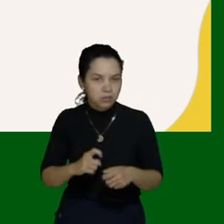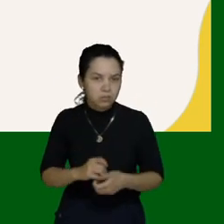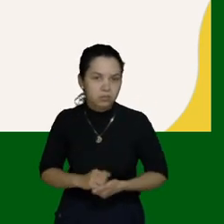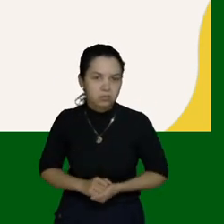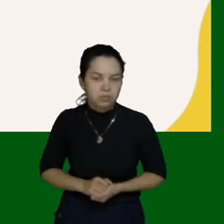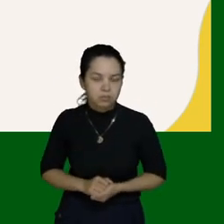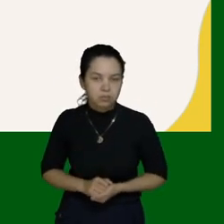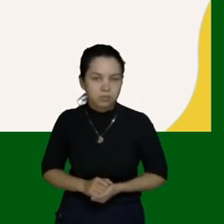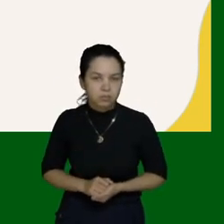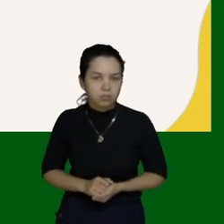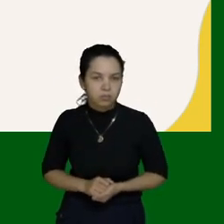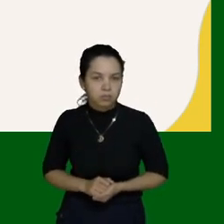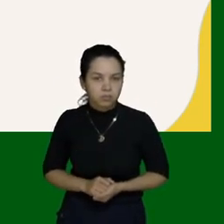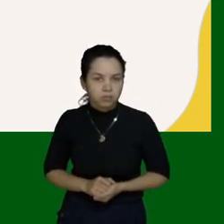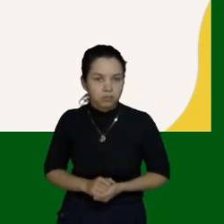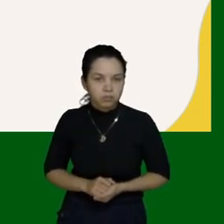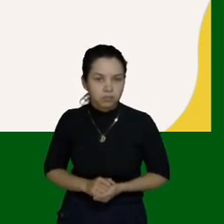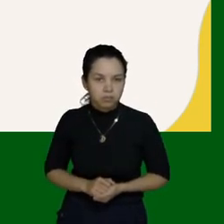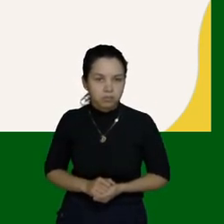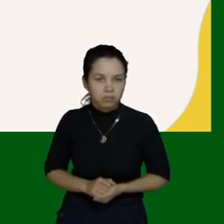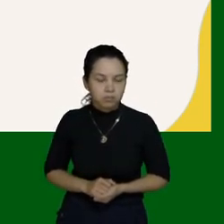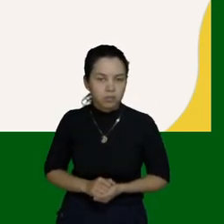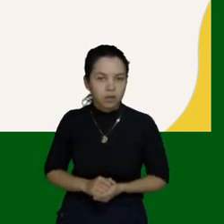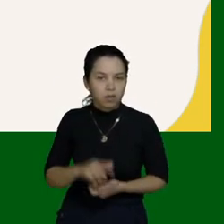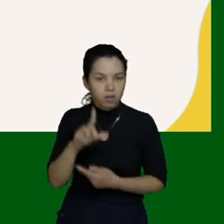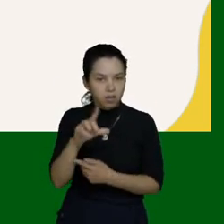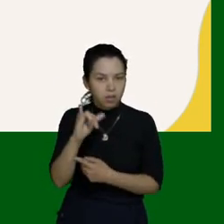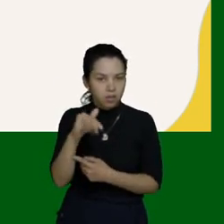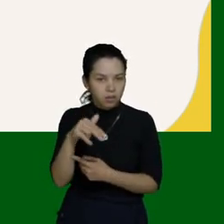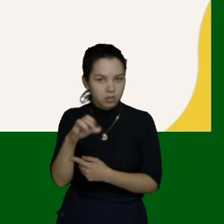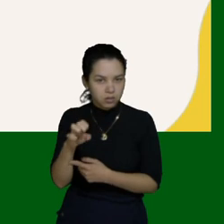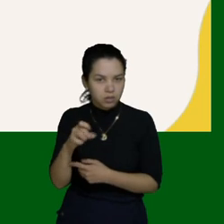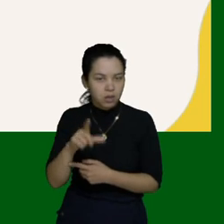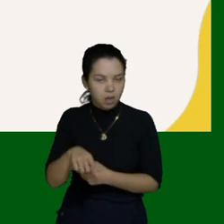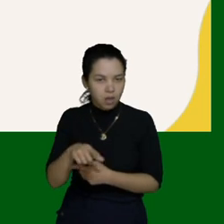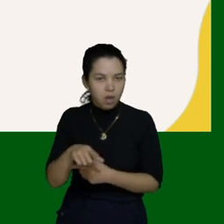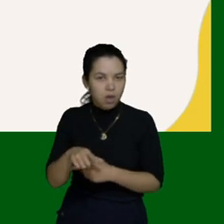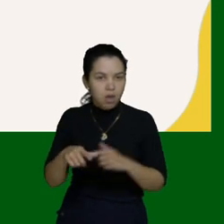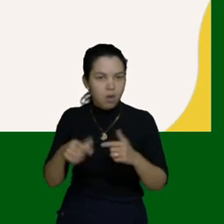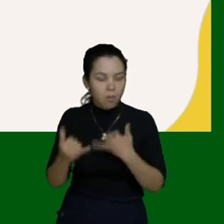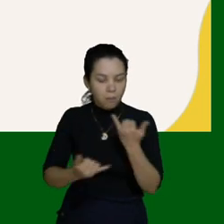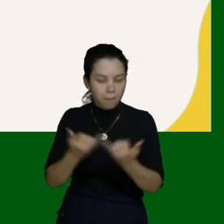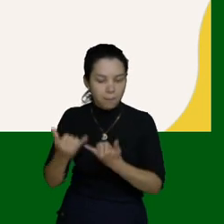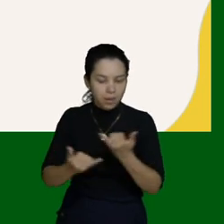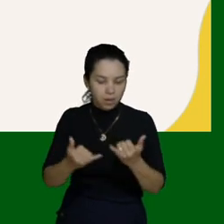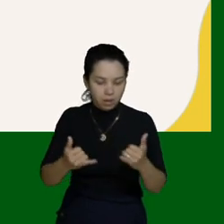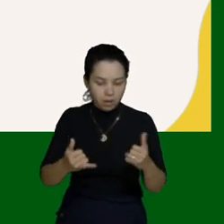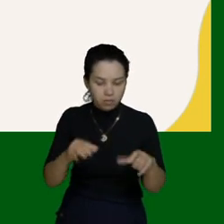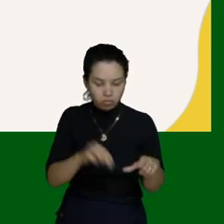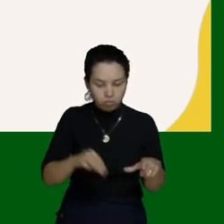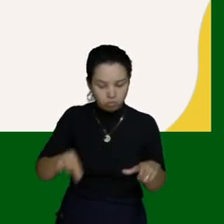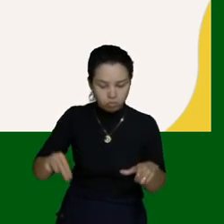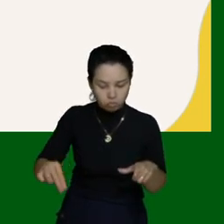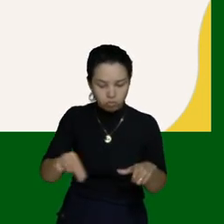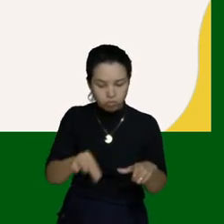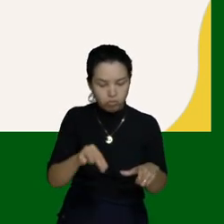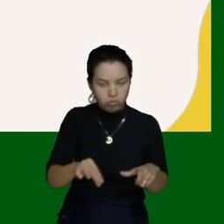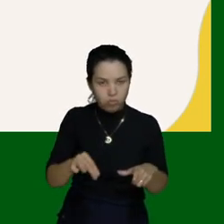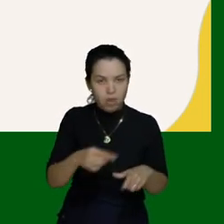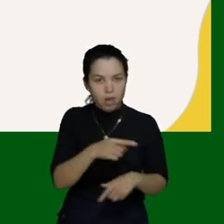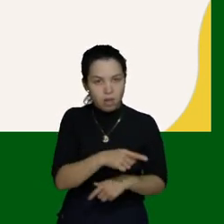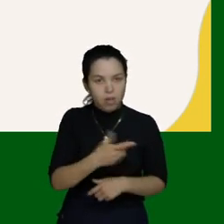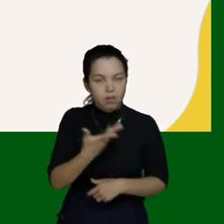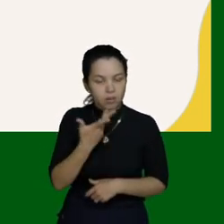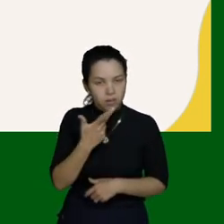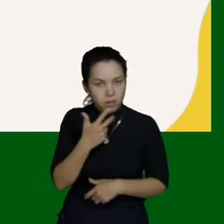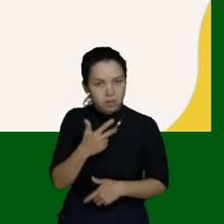então assim o Lin é um jogo de tabuleiro Então e e isso aí é é encantador para criança